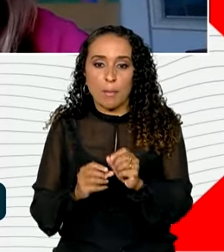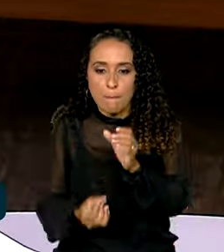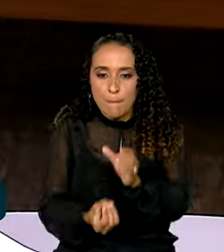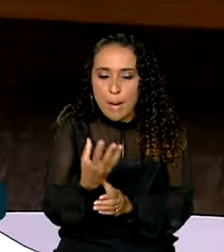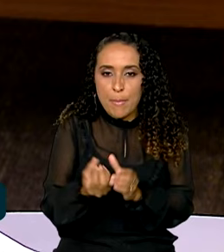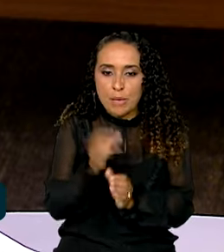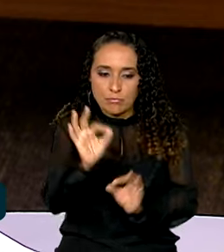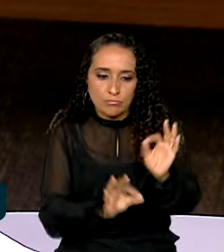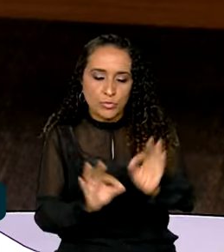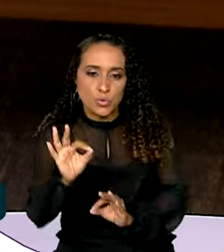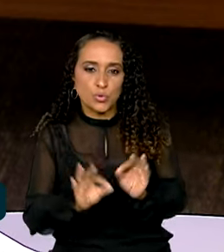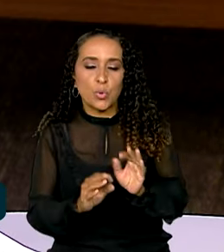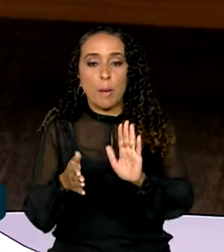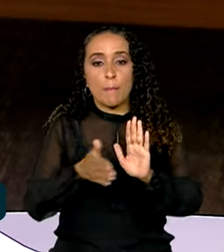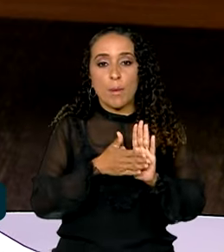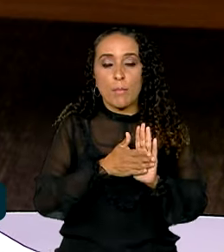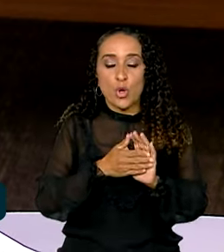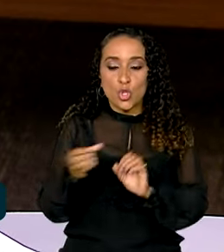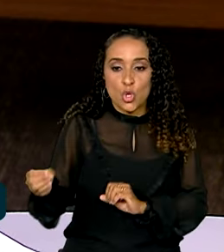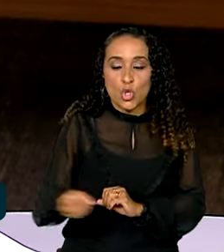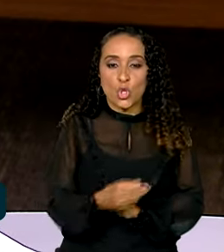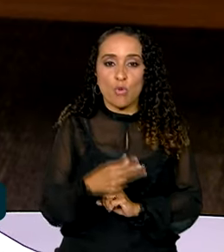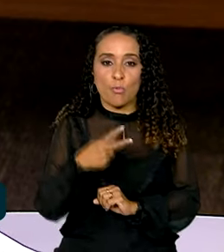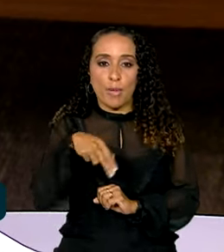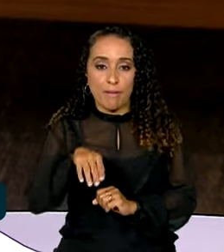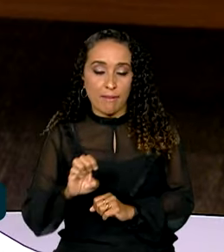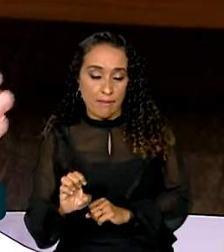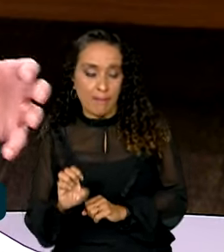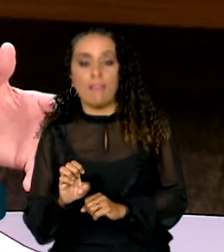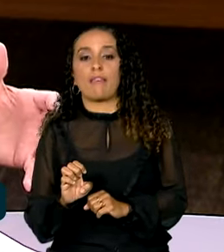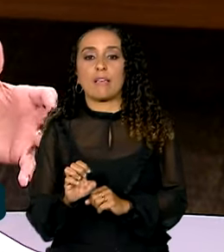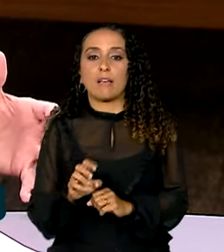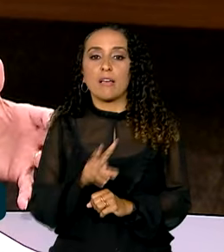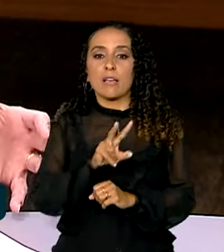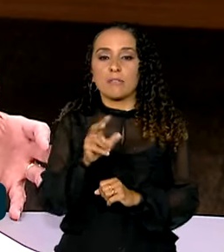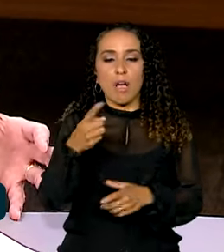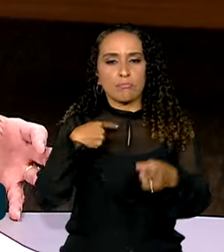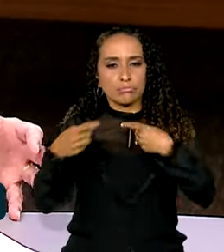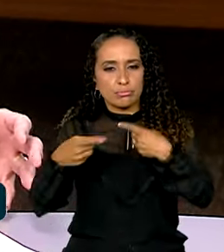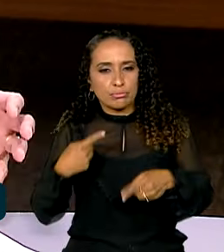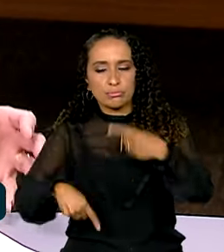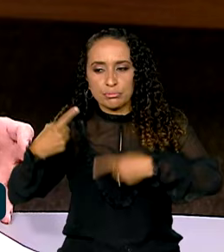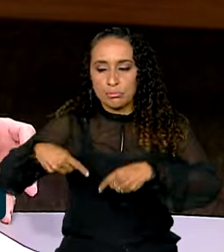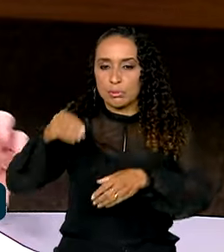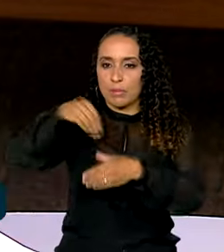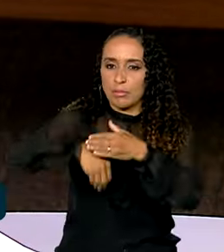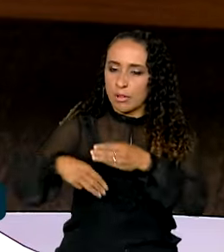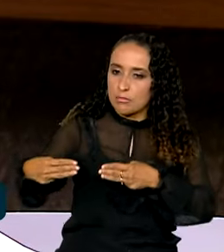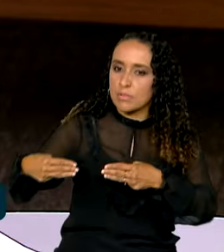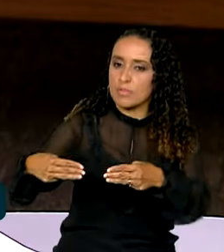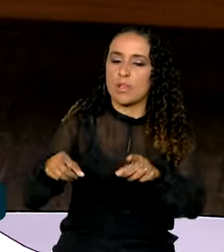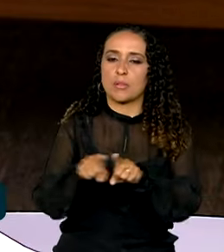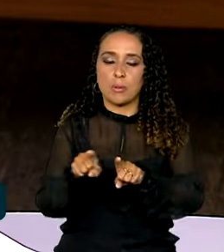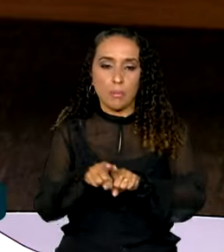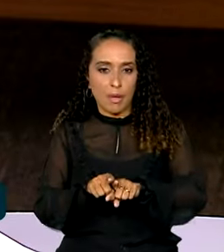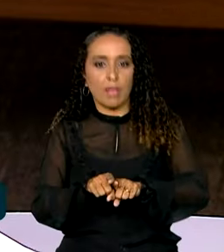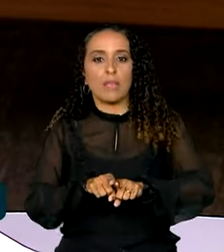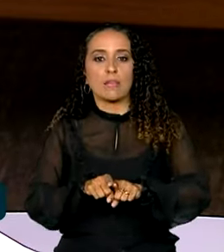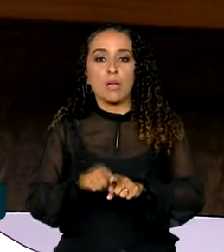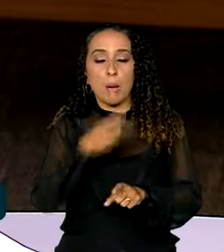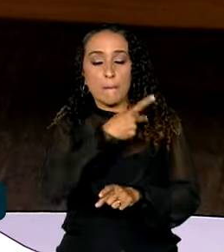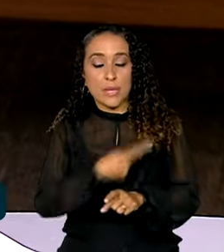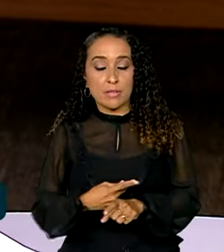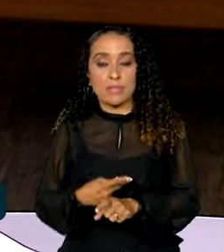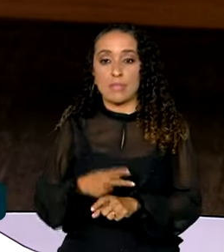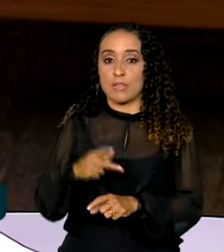elaborar a proposta do novo Plano Nacional da Educação, que já vem sendo discutido dentro do Ministério com as entidades, né, para que o Presidente da